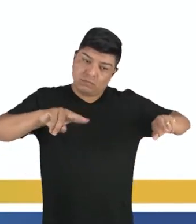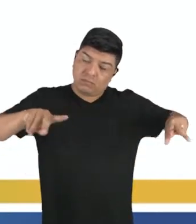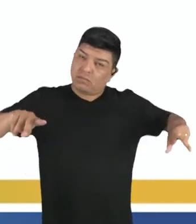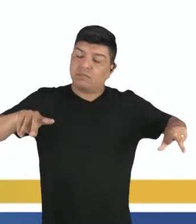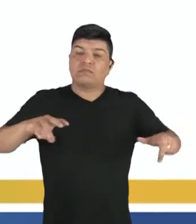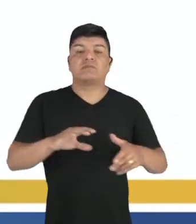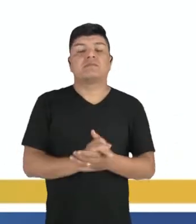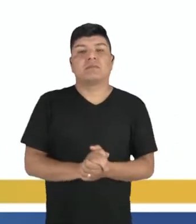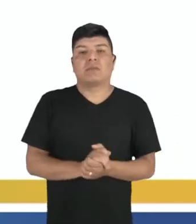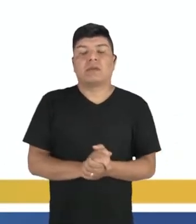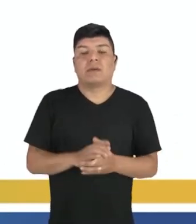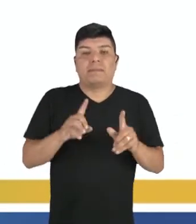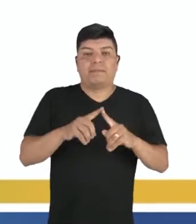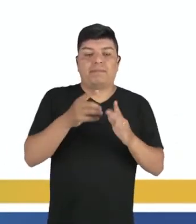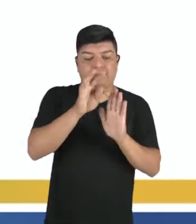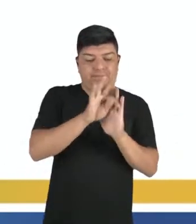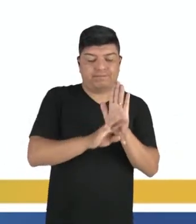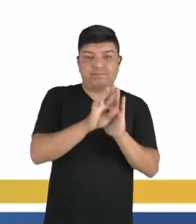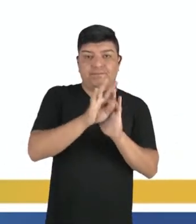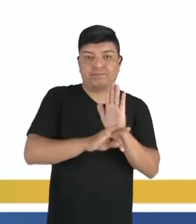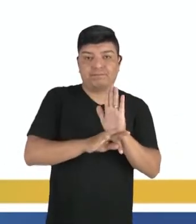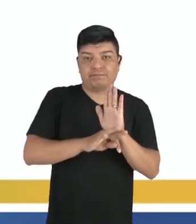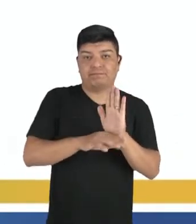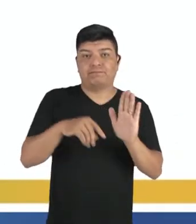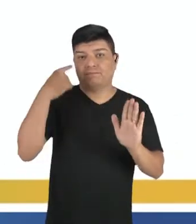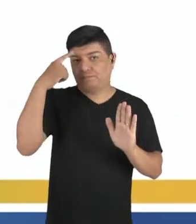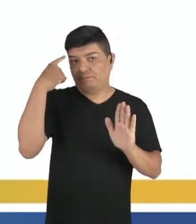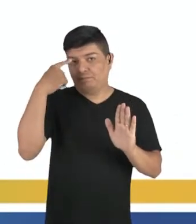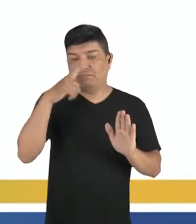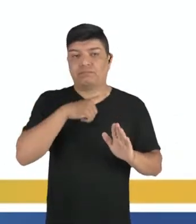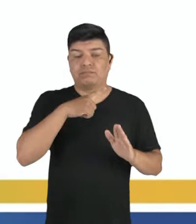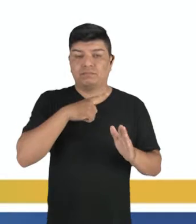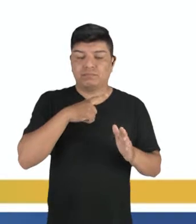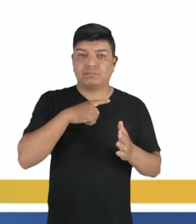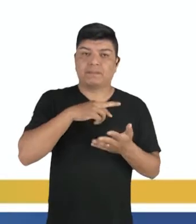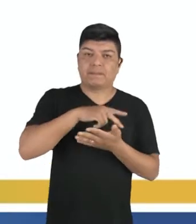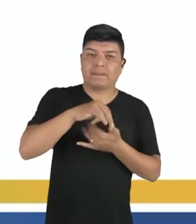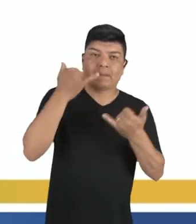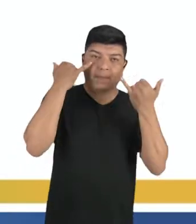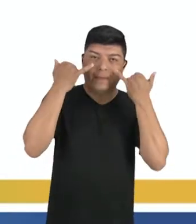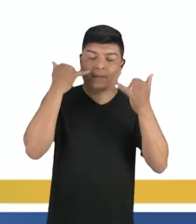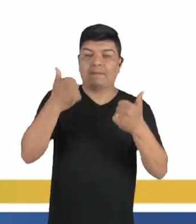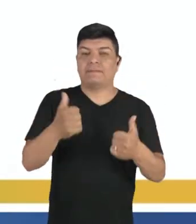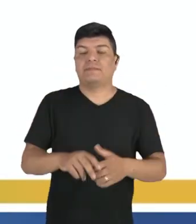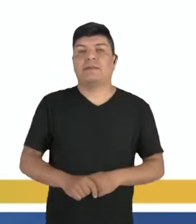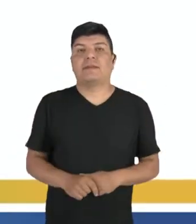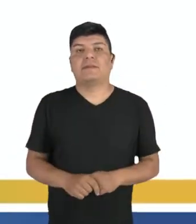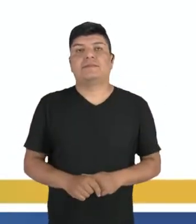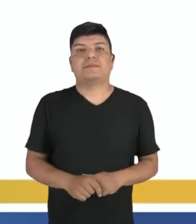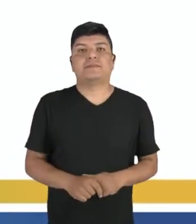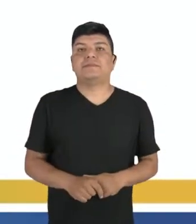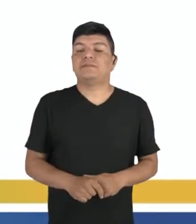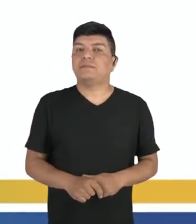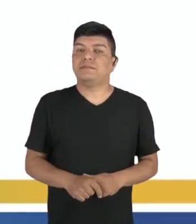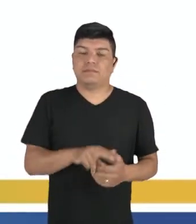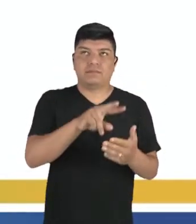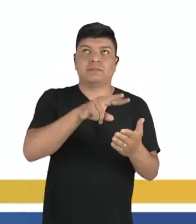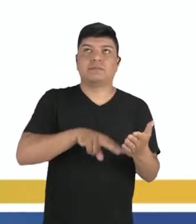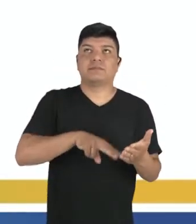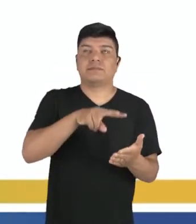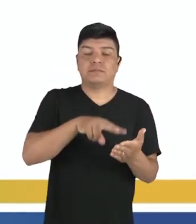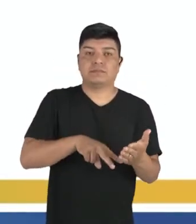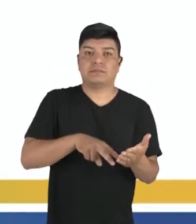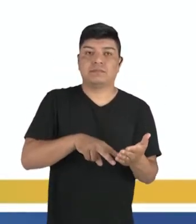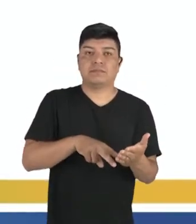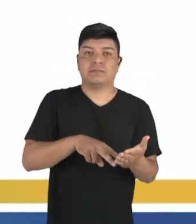mesmo. Mas no texto em espanhol, eu tenho, né, muitas informações. E assim, ler é